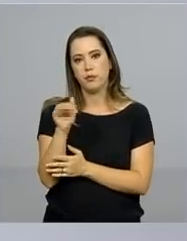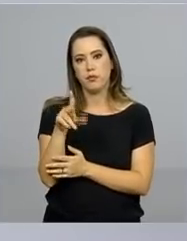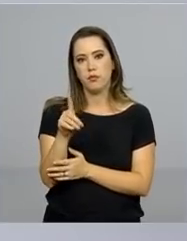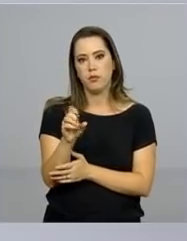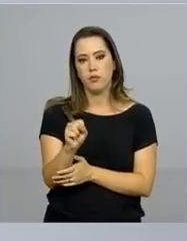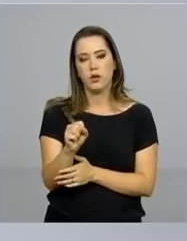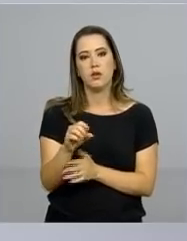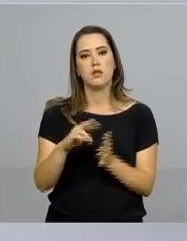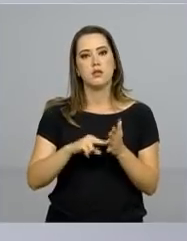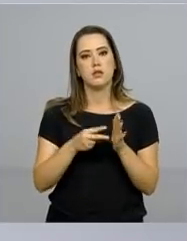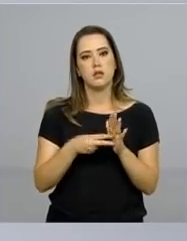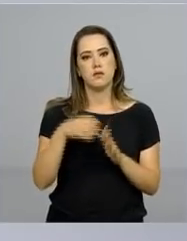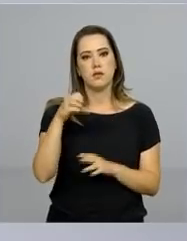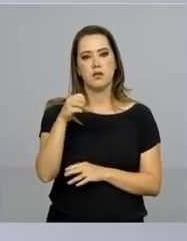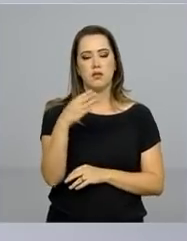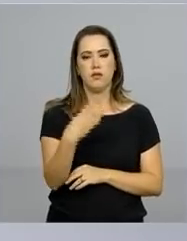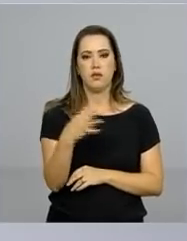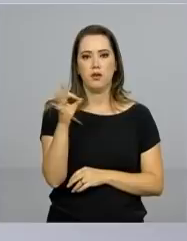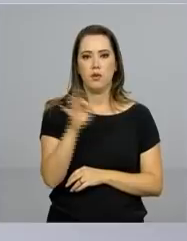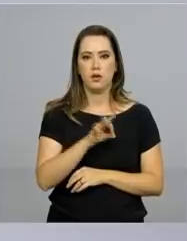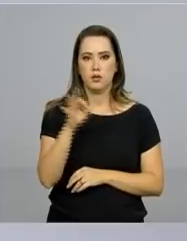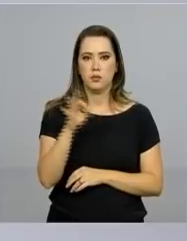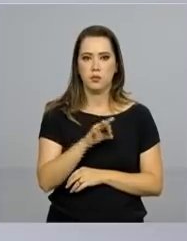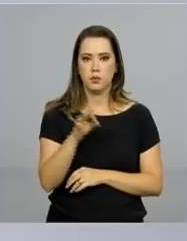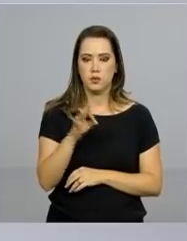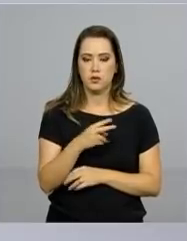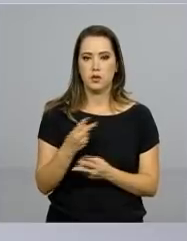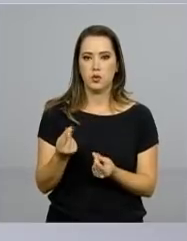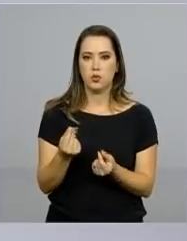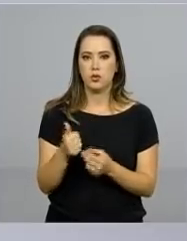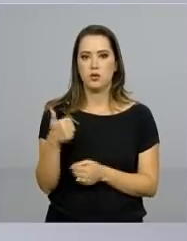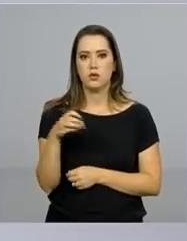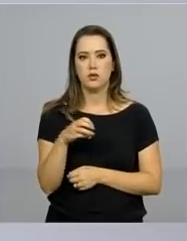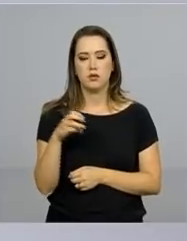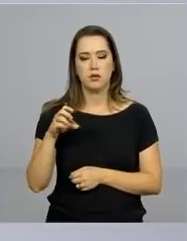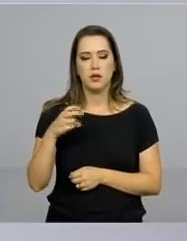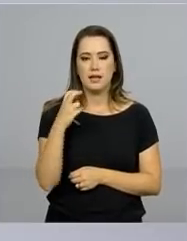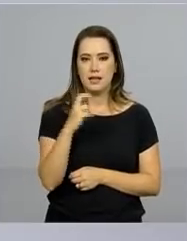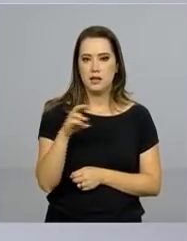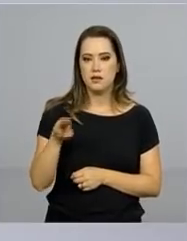a 94% do custo total do projeto, orçado em